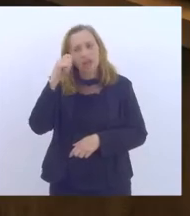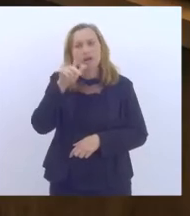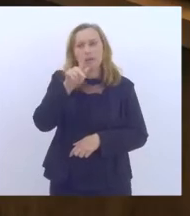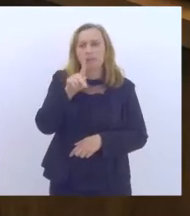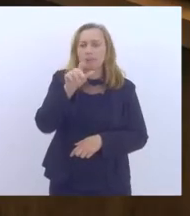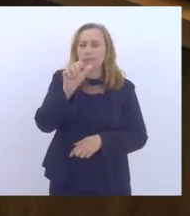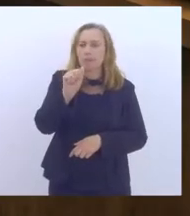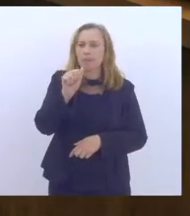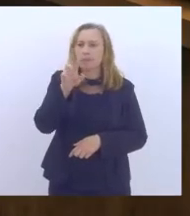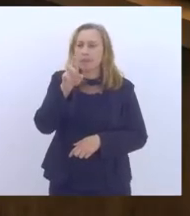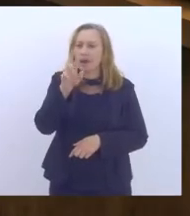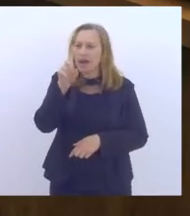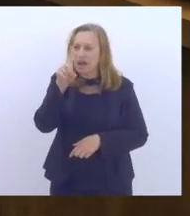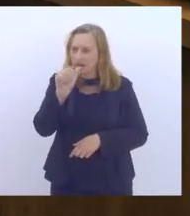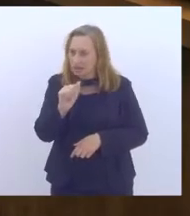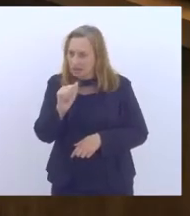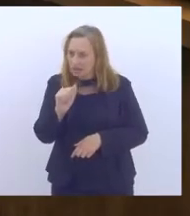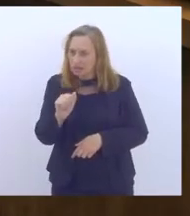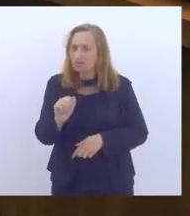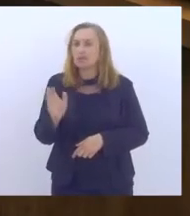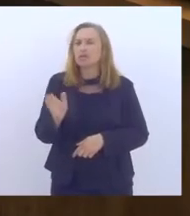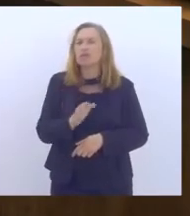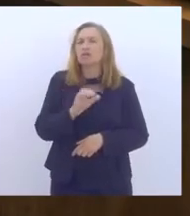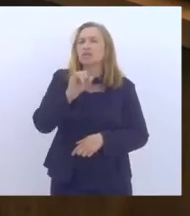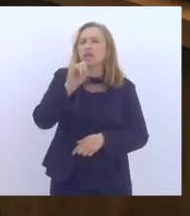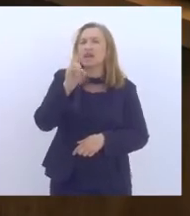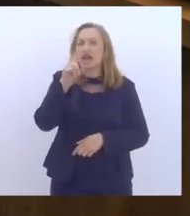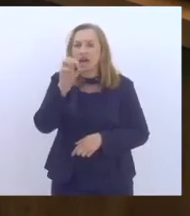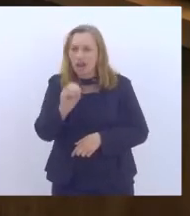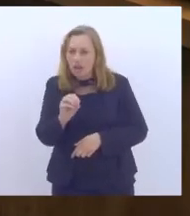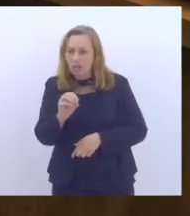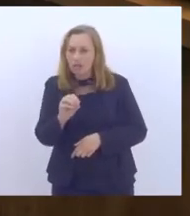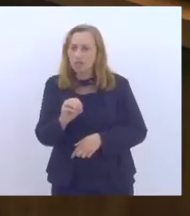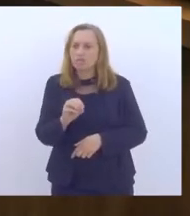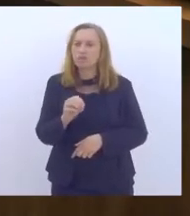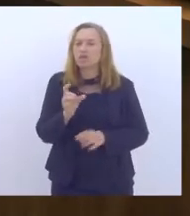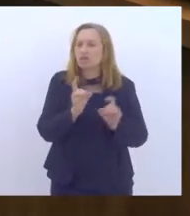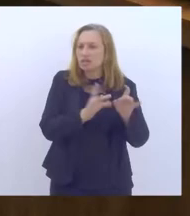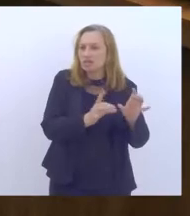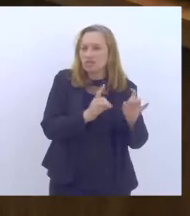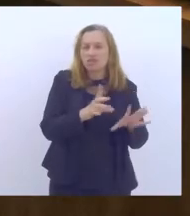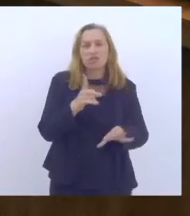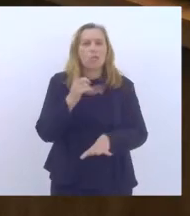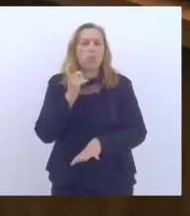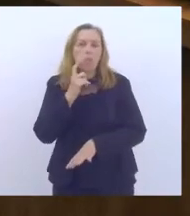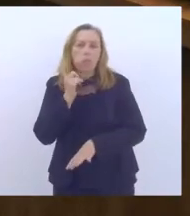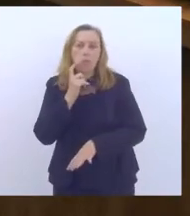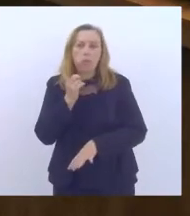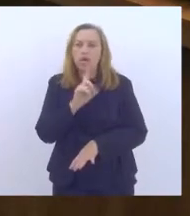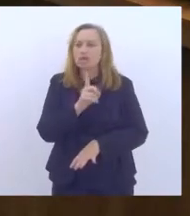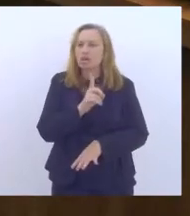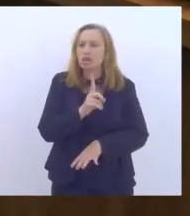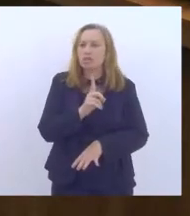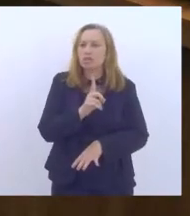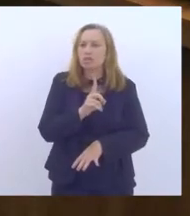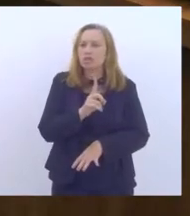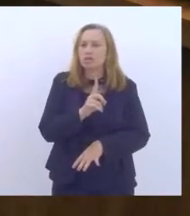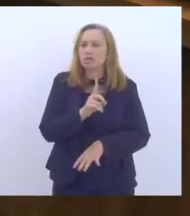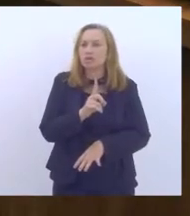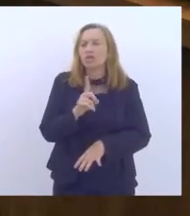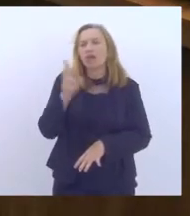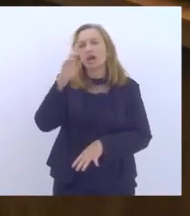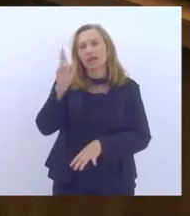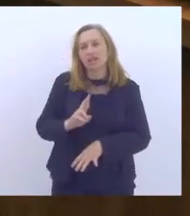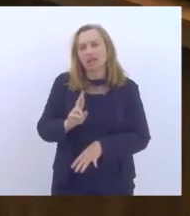como Teófilo como Iago dos Santos em Niterói que vende a bala não sejam Como disse aqui